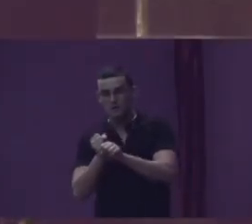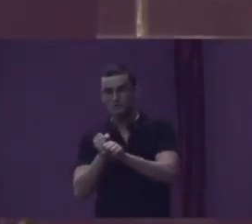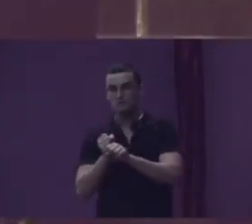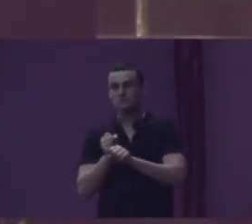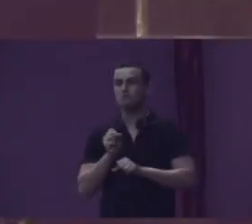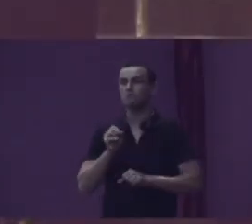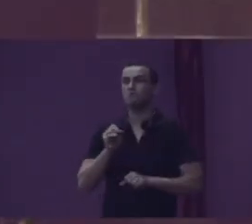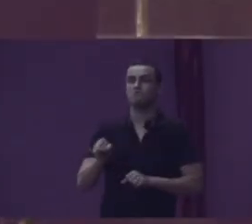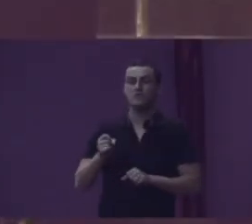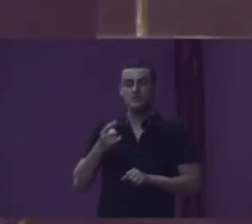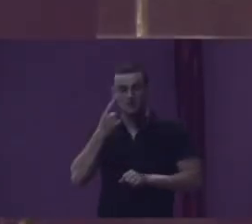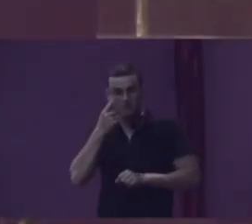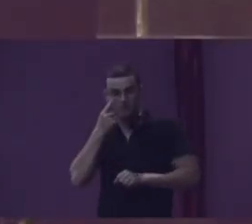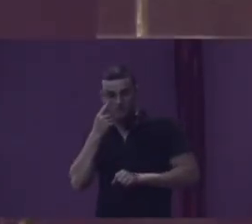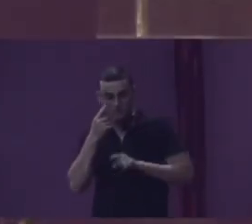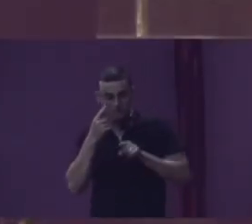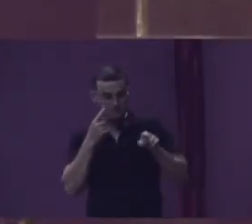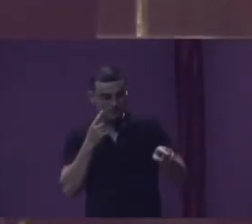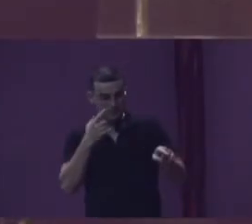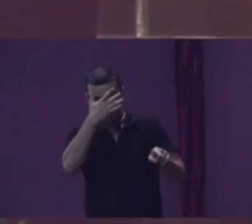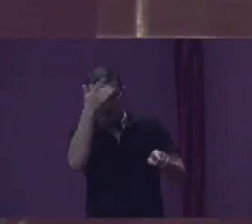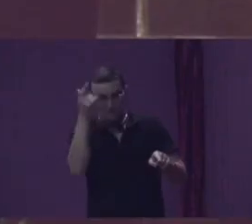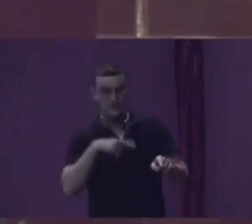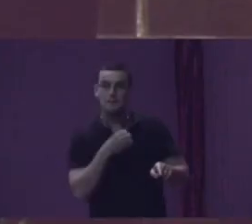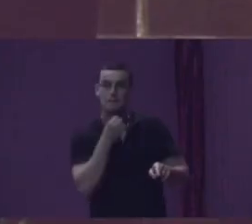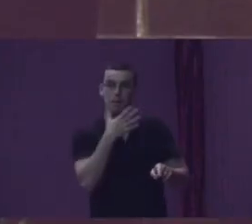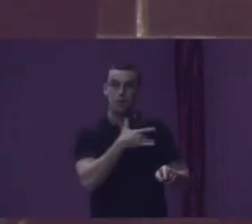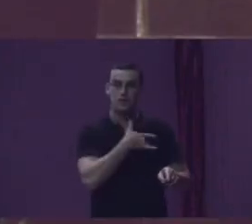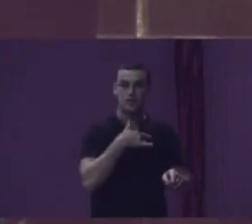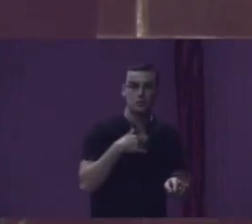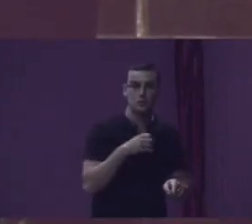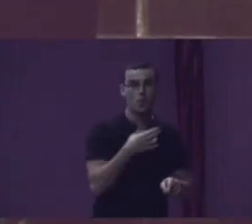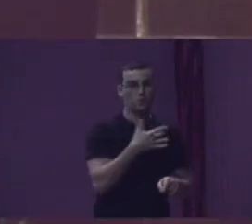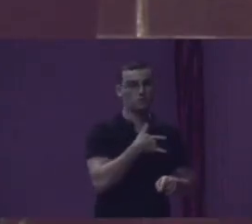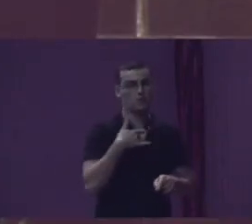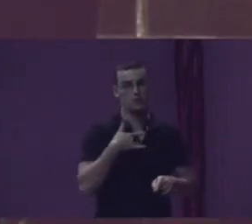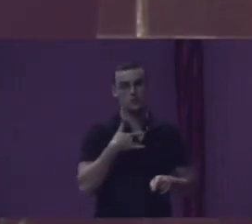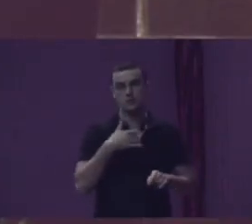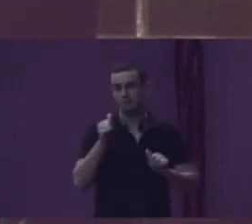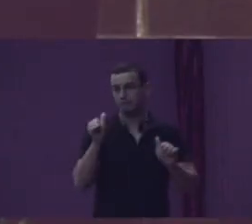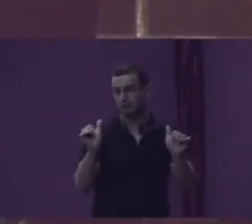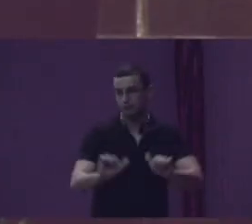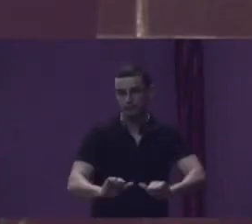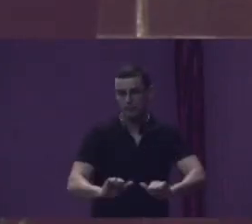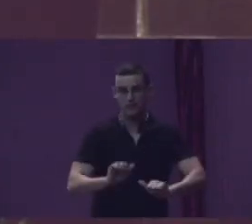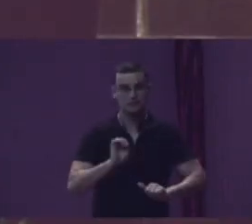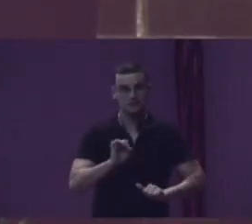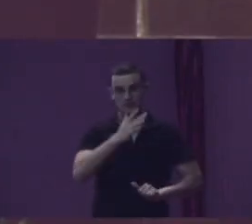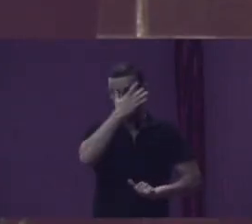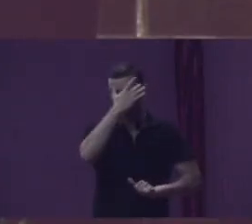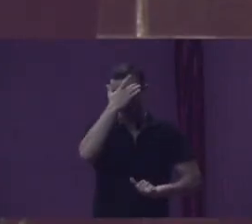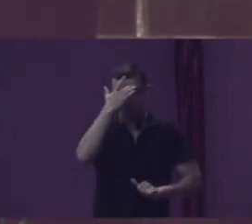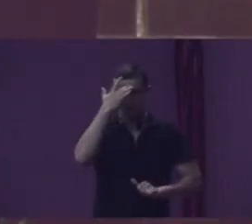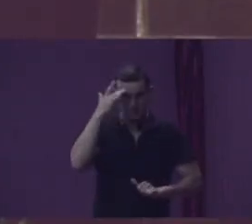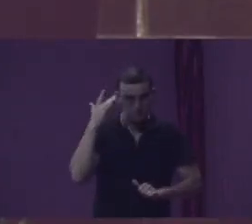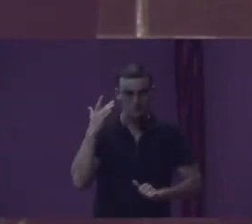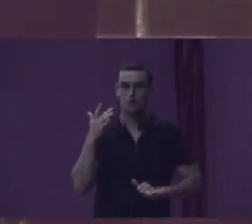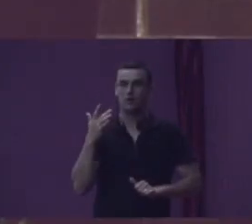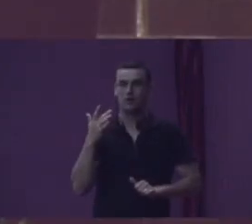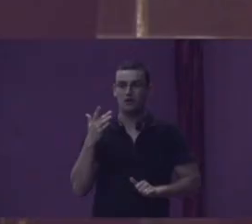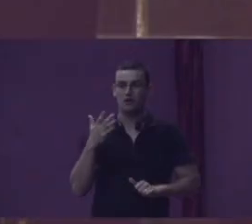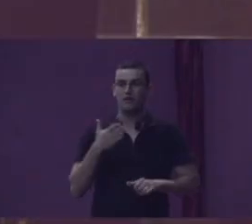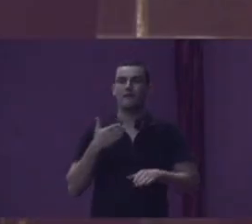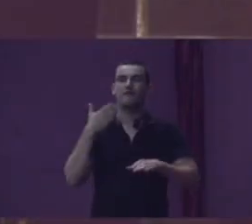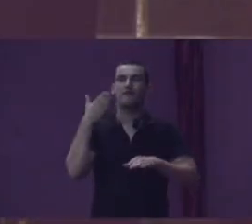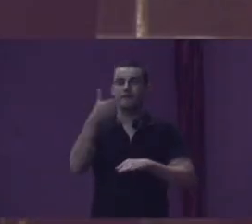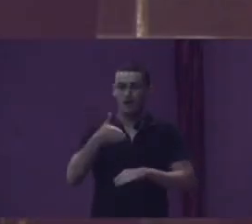a pessoa é de boa saúde ou de má saúde. Se a pessoa vai ver um médico, normalmente,